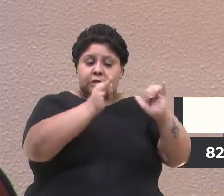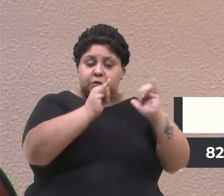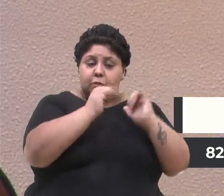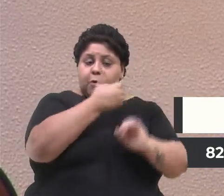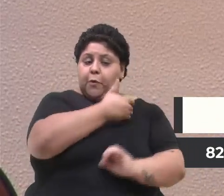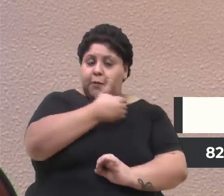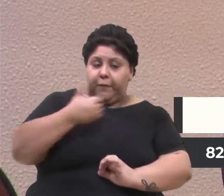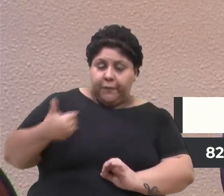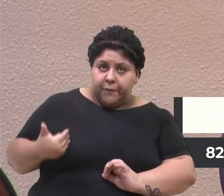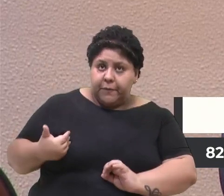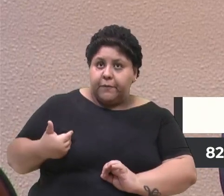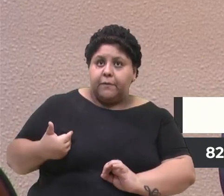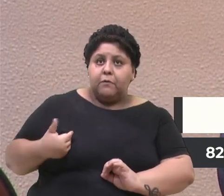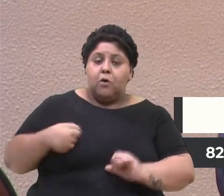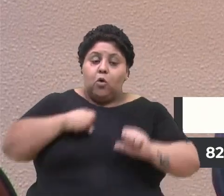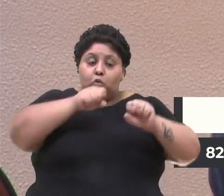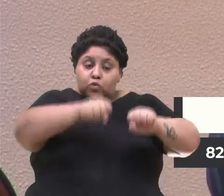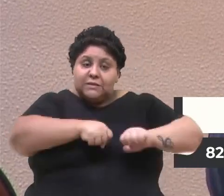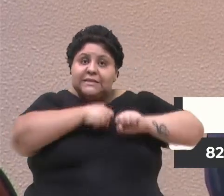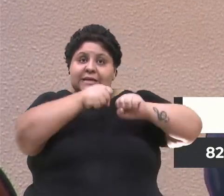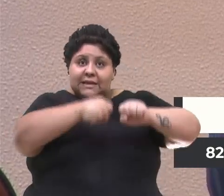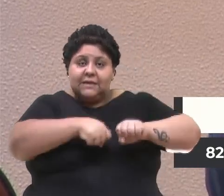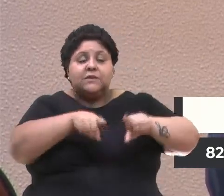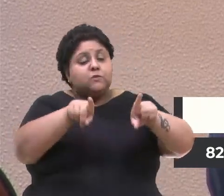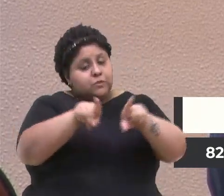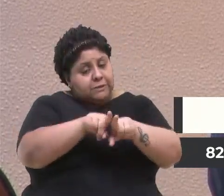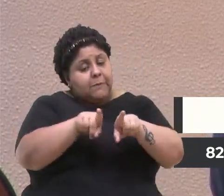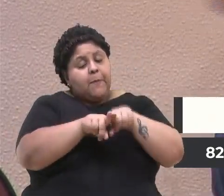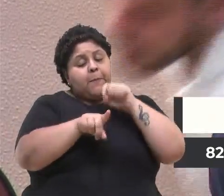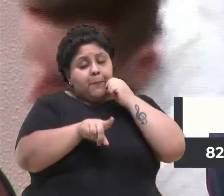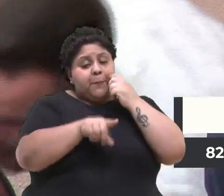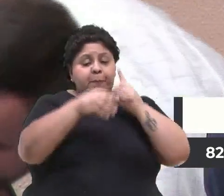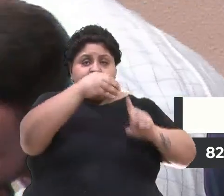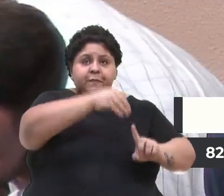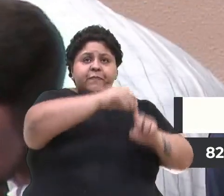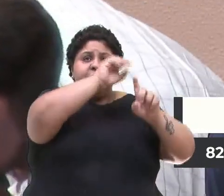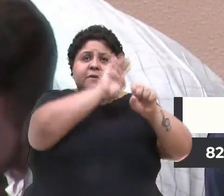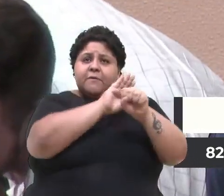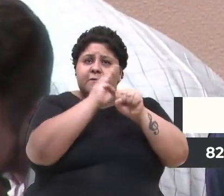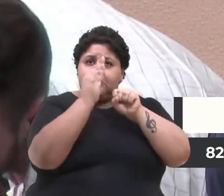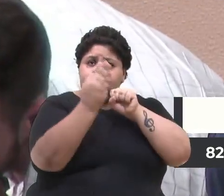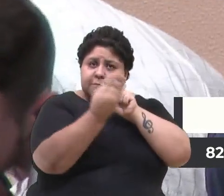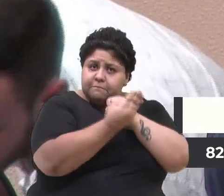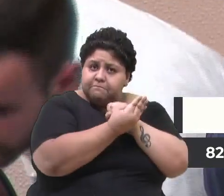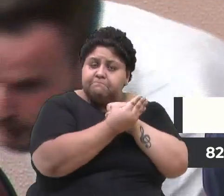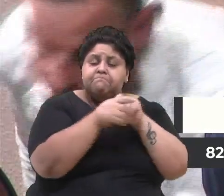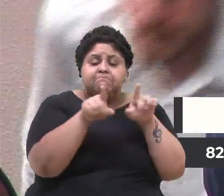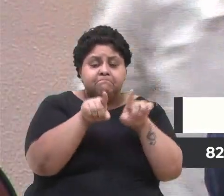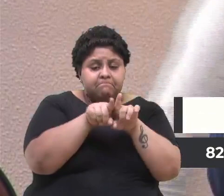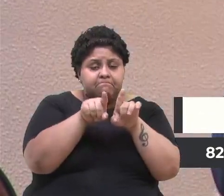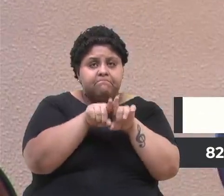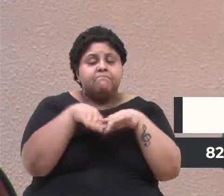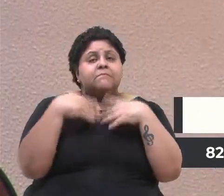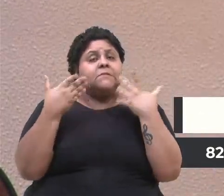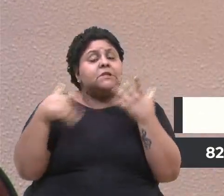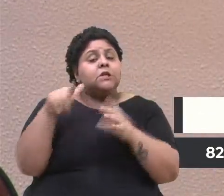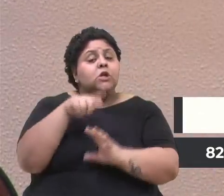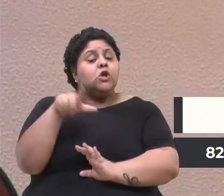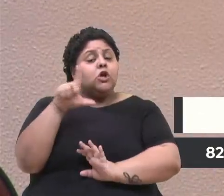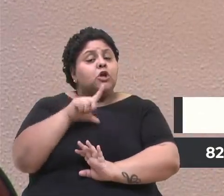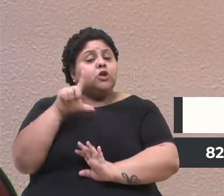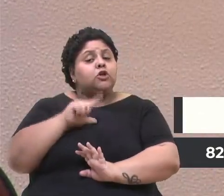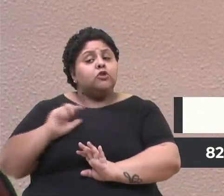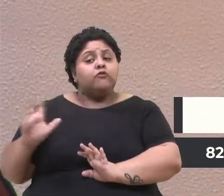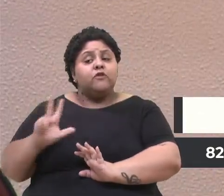o ciclismo, prioriza os vários modais. Então, nós temos que valorizar o que está